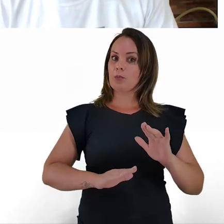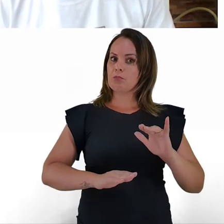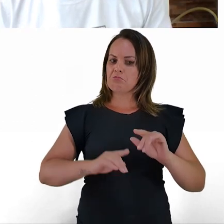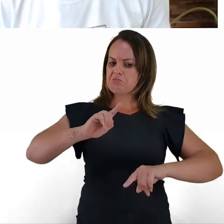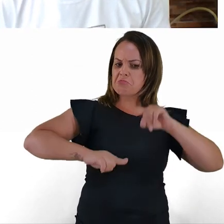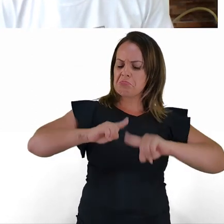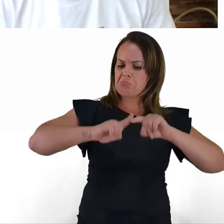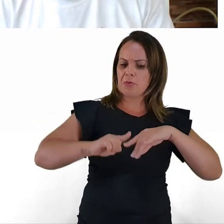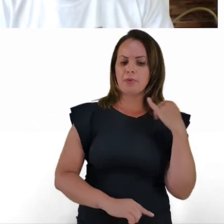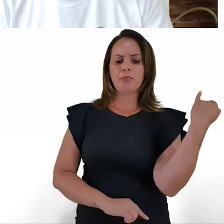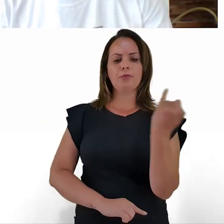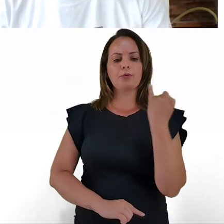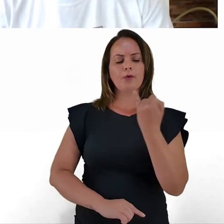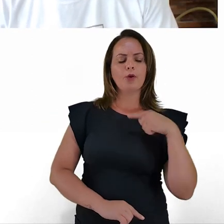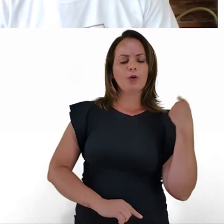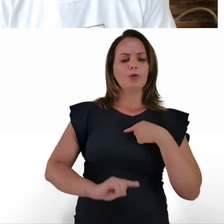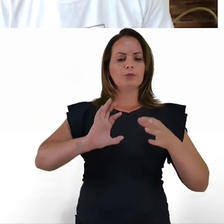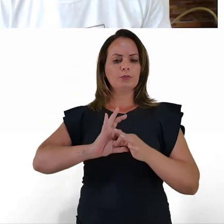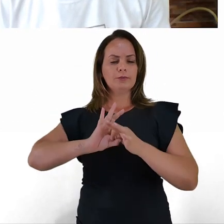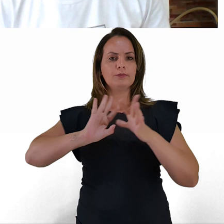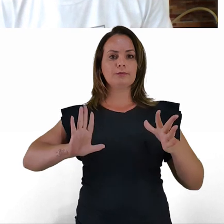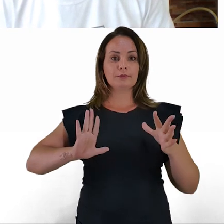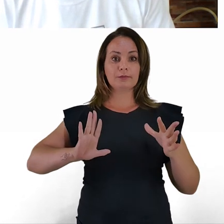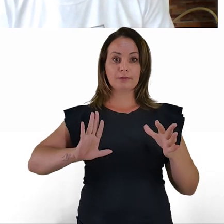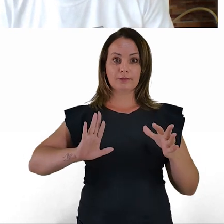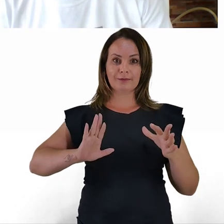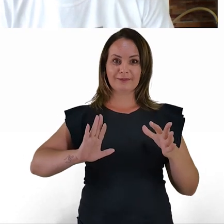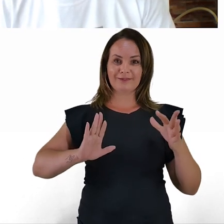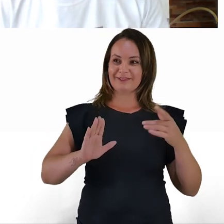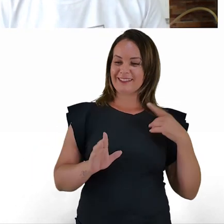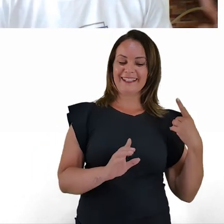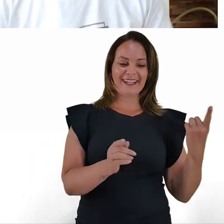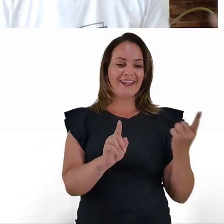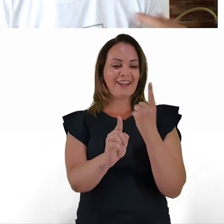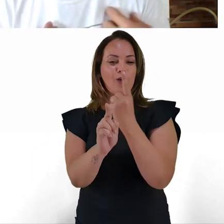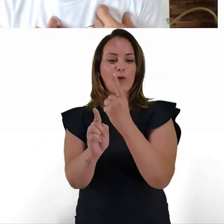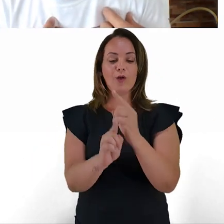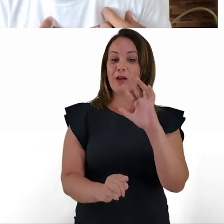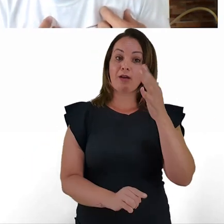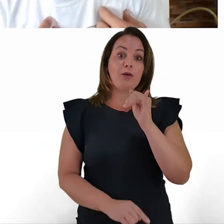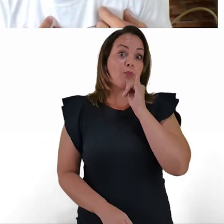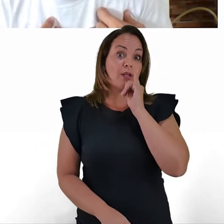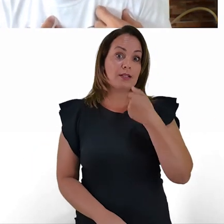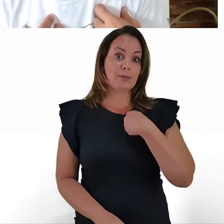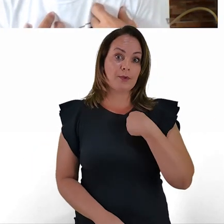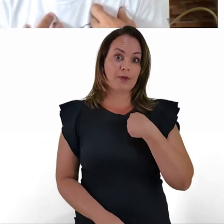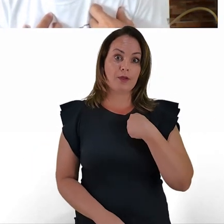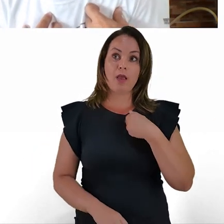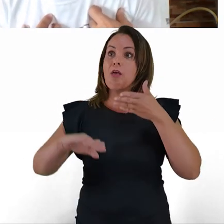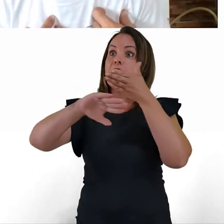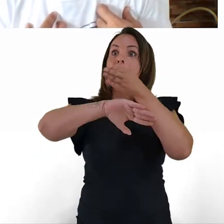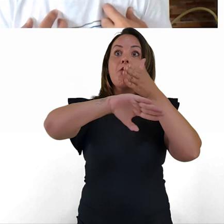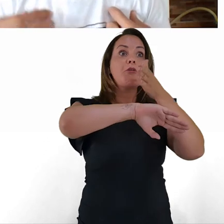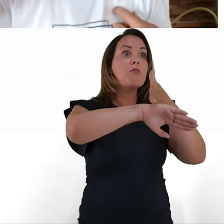que vai permitir para a gente que esse encontro aconteça de outras formas. Eu, por exemplo, eu estive em lugares que eu